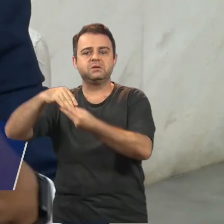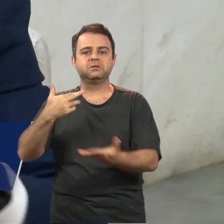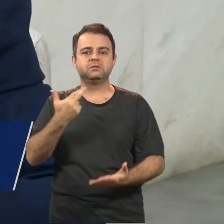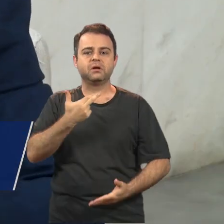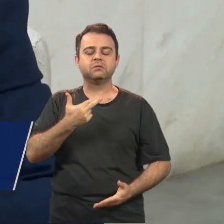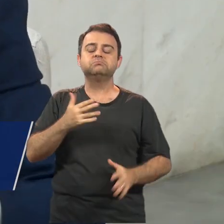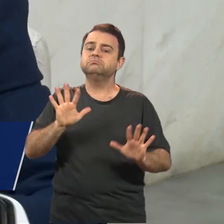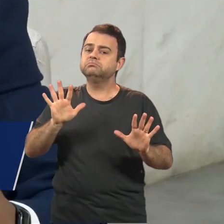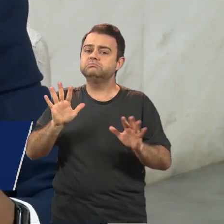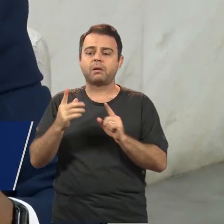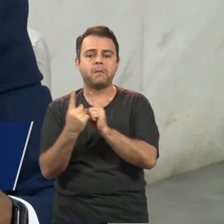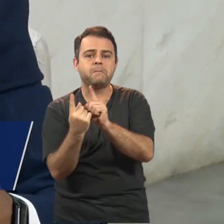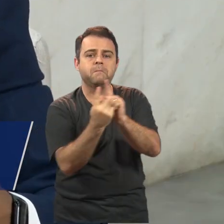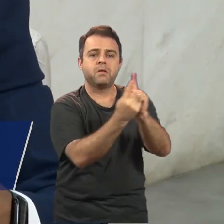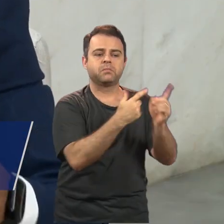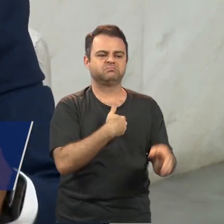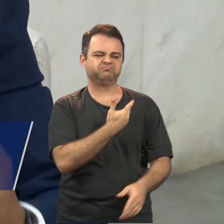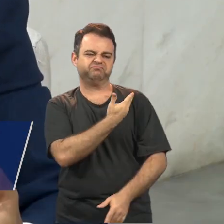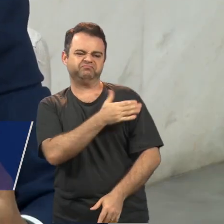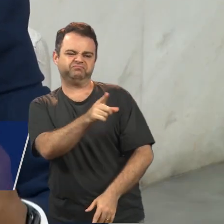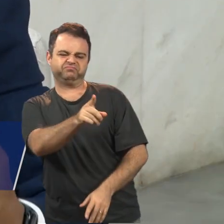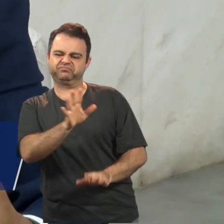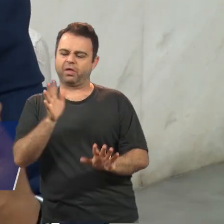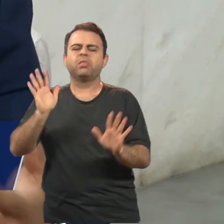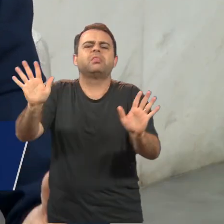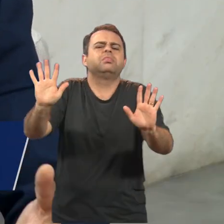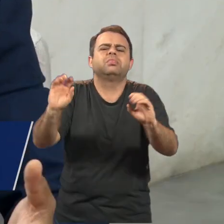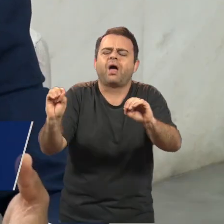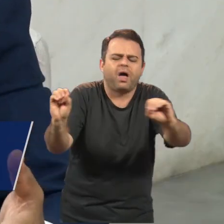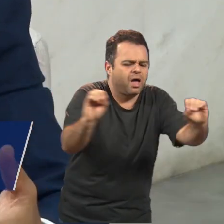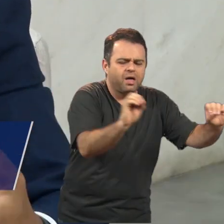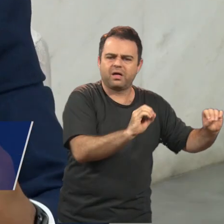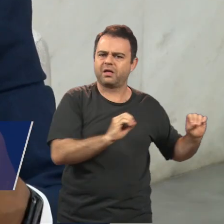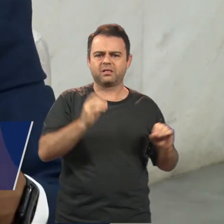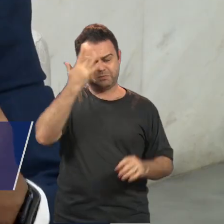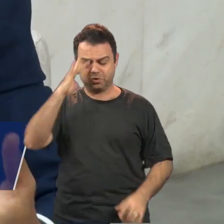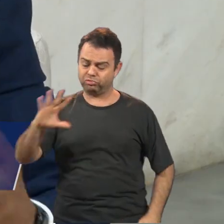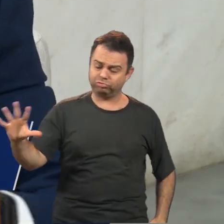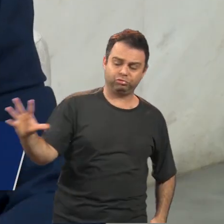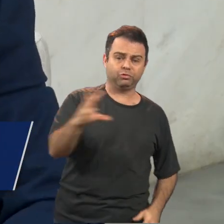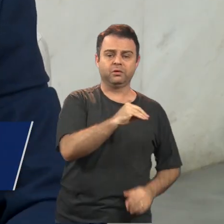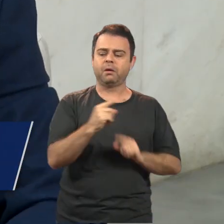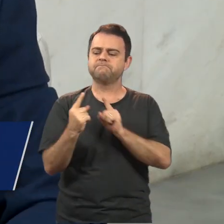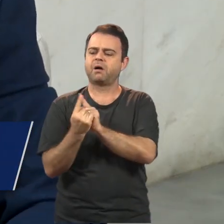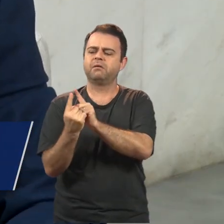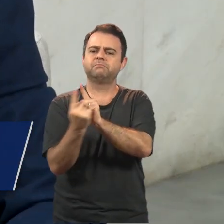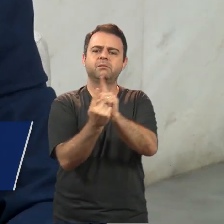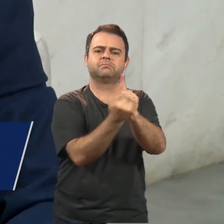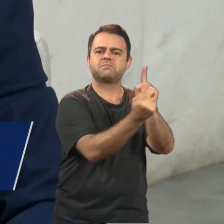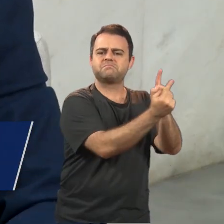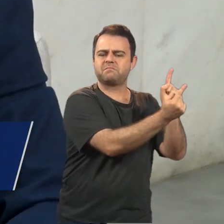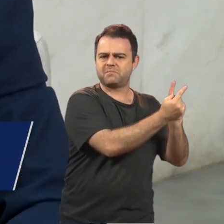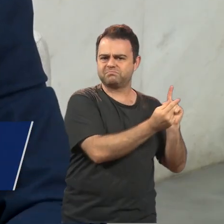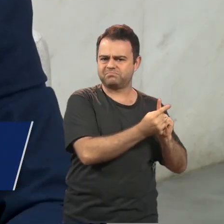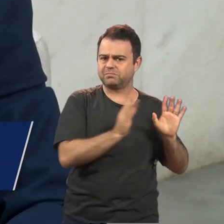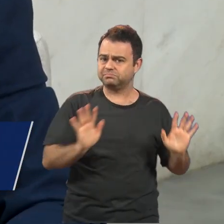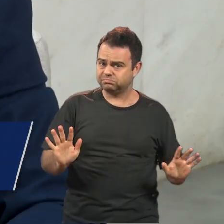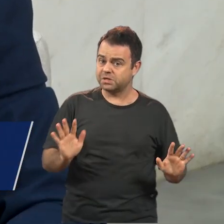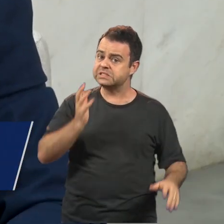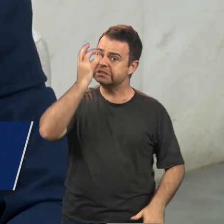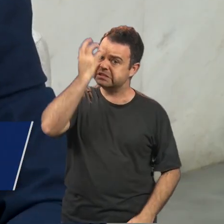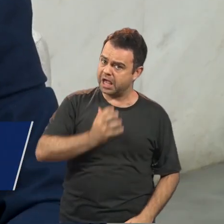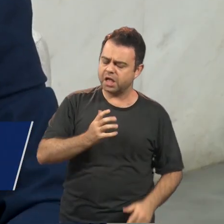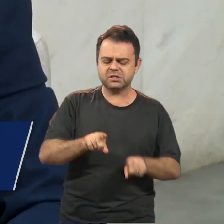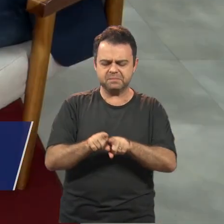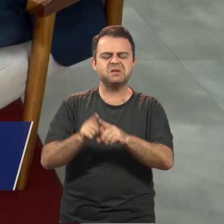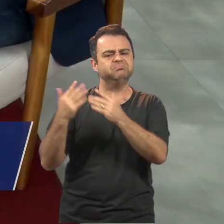religião da pessoa, nem discriminação. Nós somos eleitos para representar a população e isso a gente tem procurado fazer de uma maneira séria e